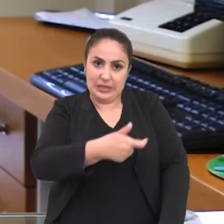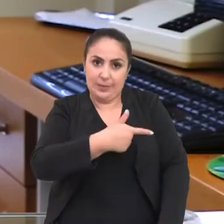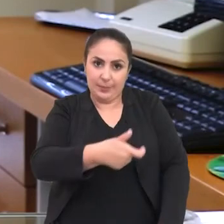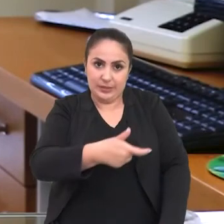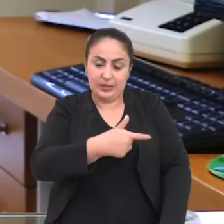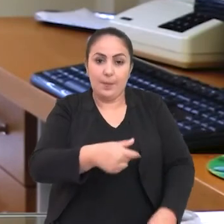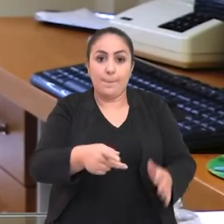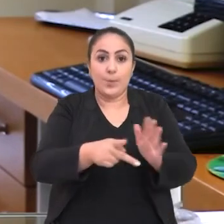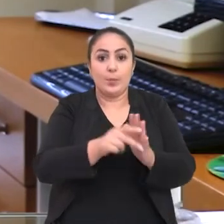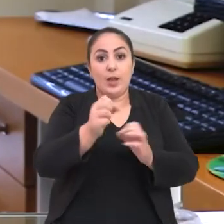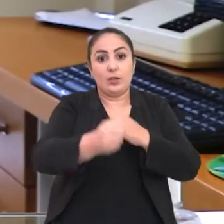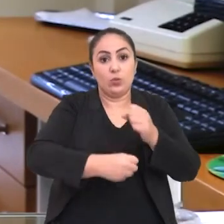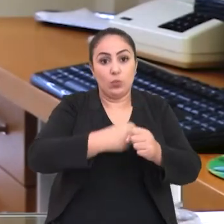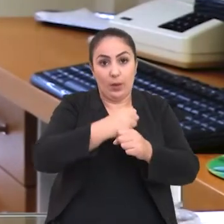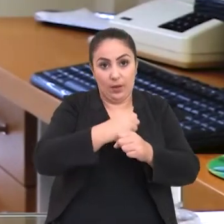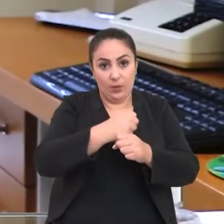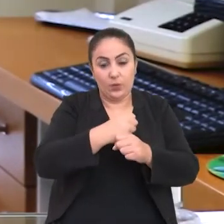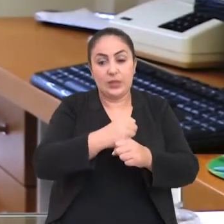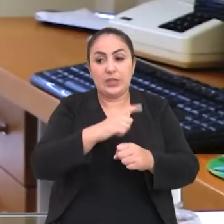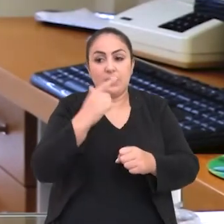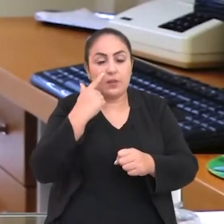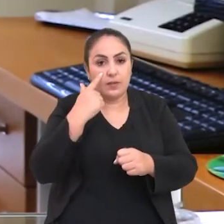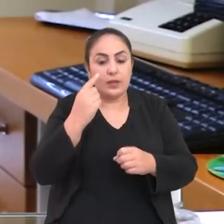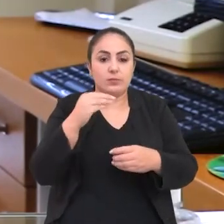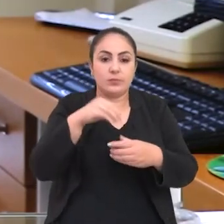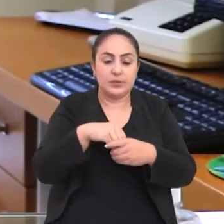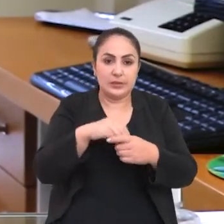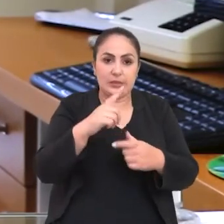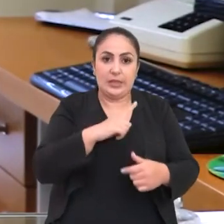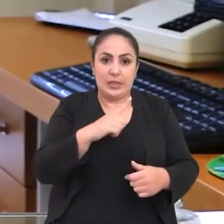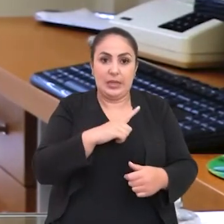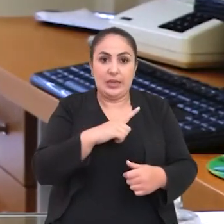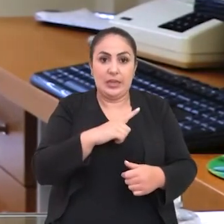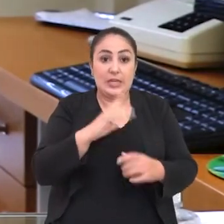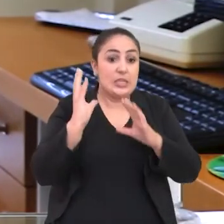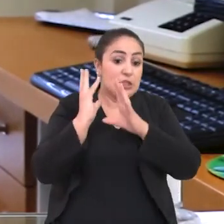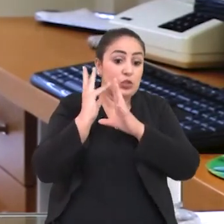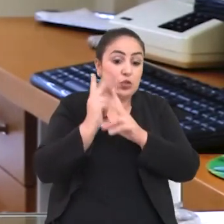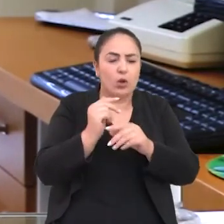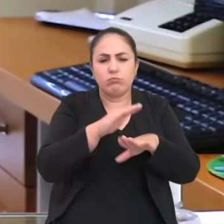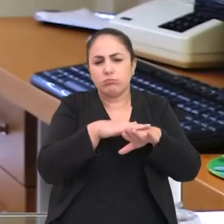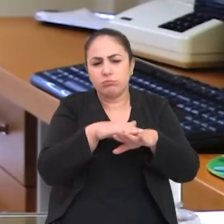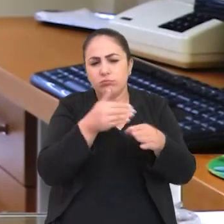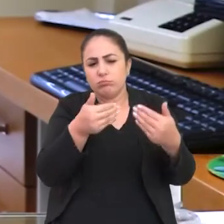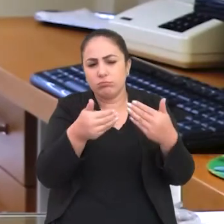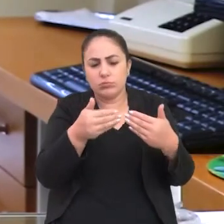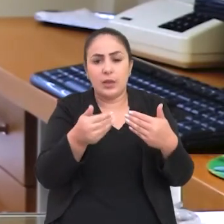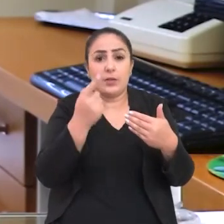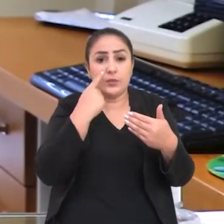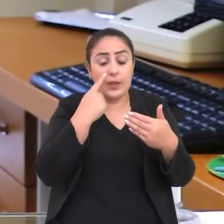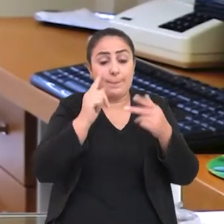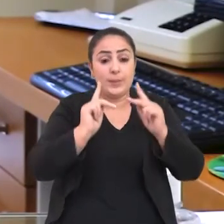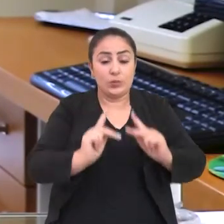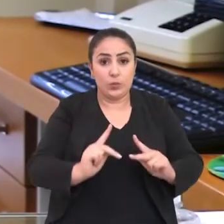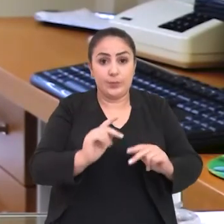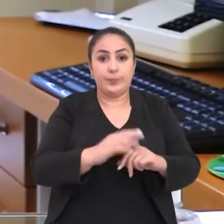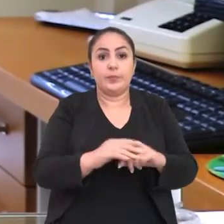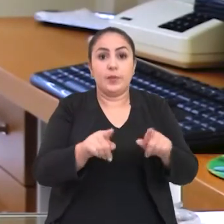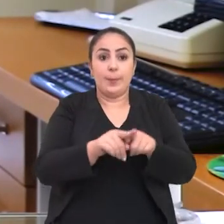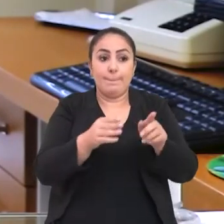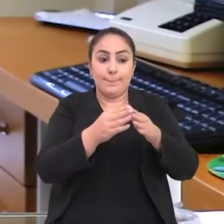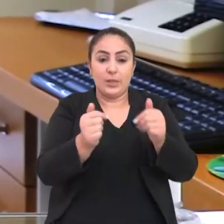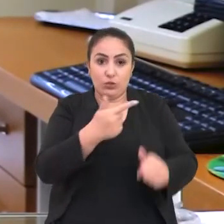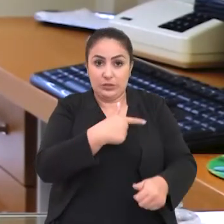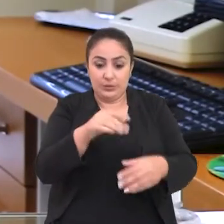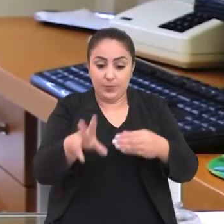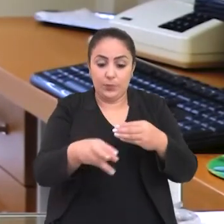de se fazer esses exames anuais, que vão incluir a história, conversar, examinar o